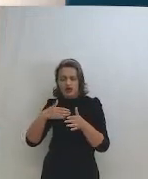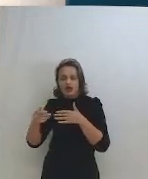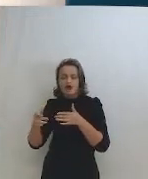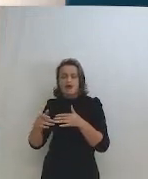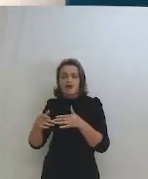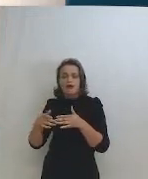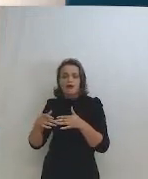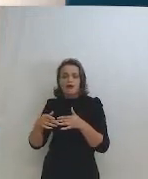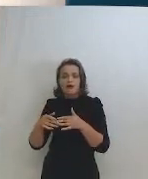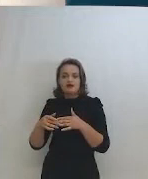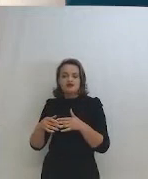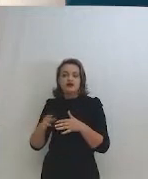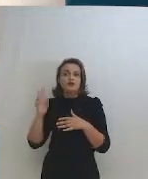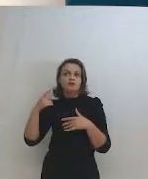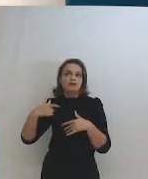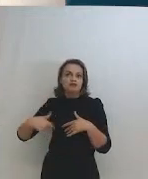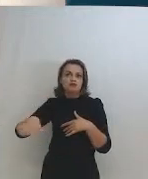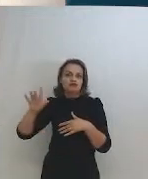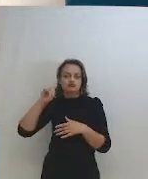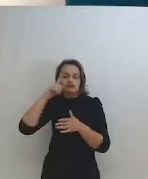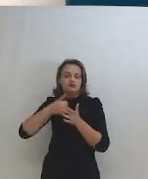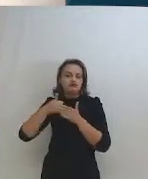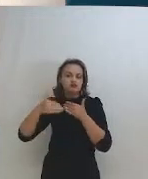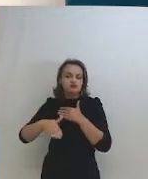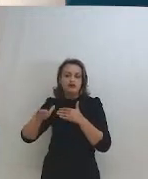indeterminados, sem explicar o